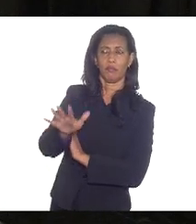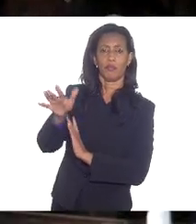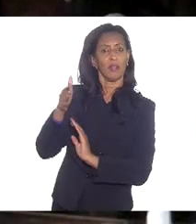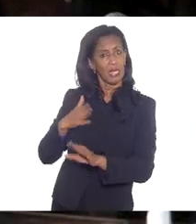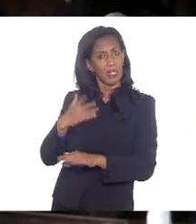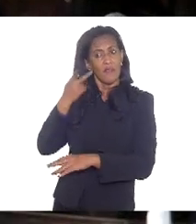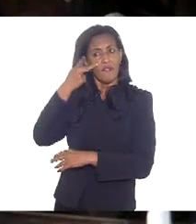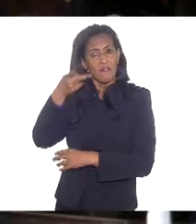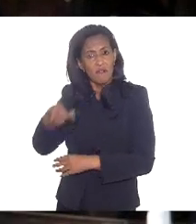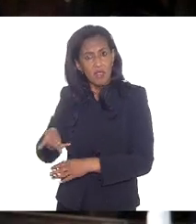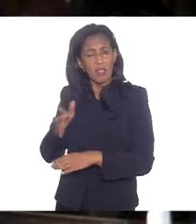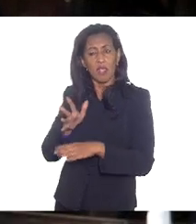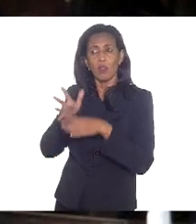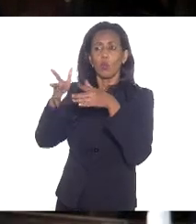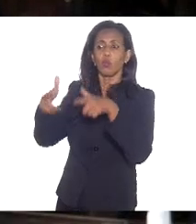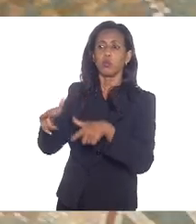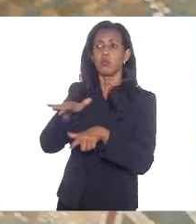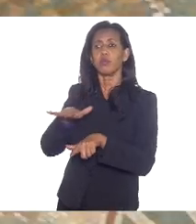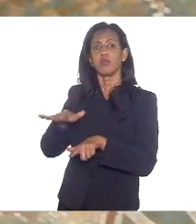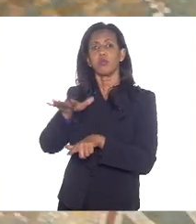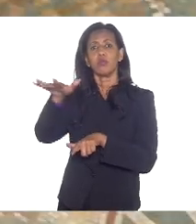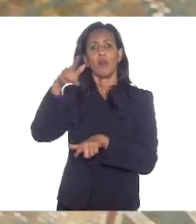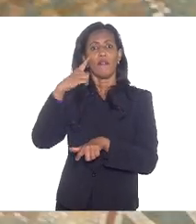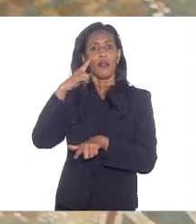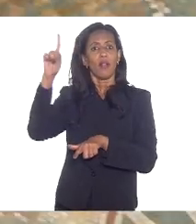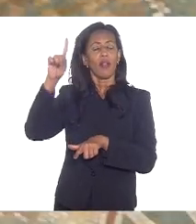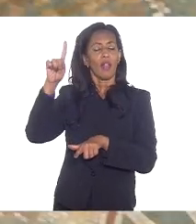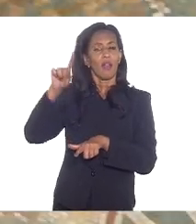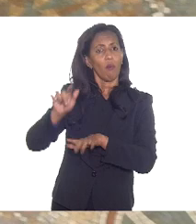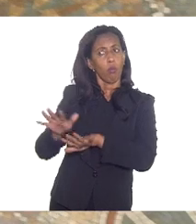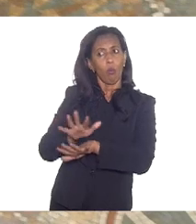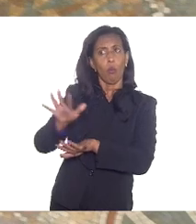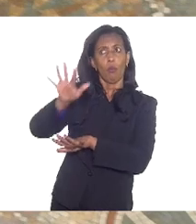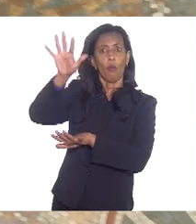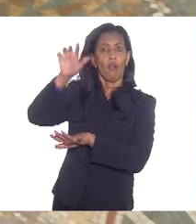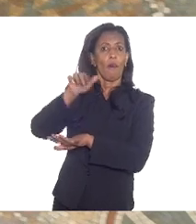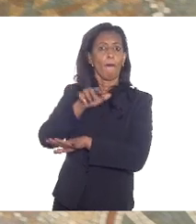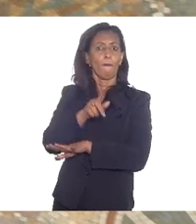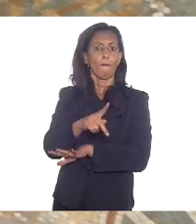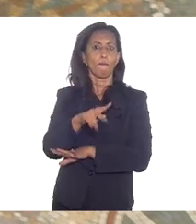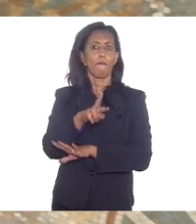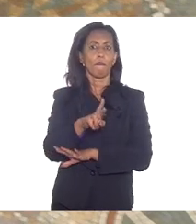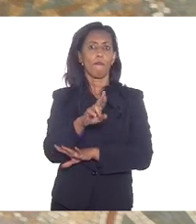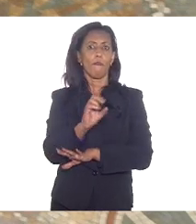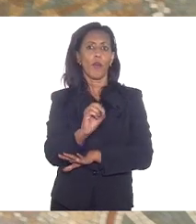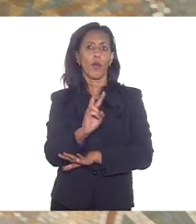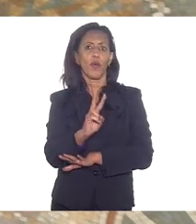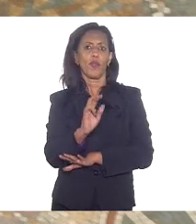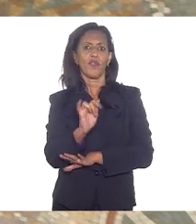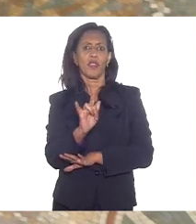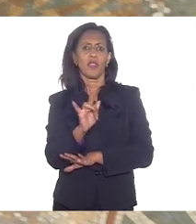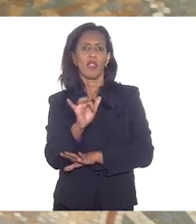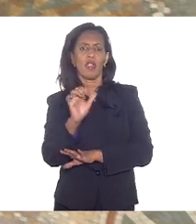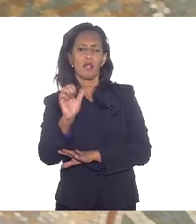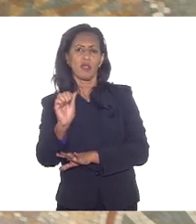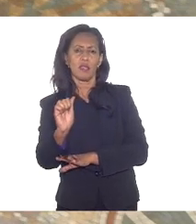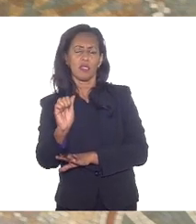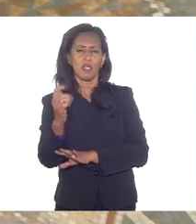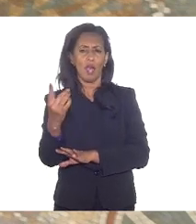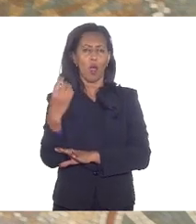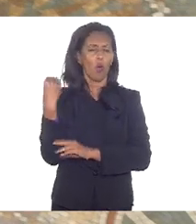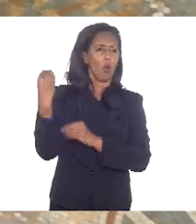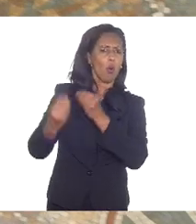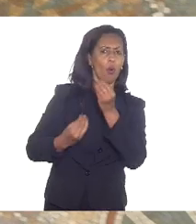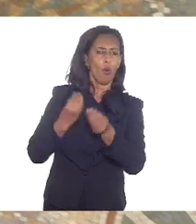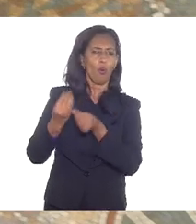dúvida nenhuma, a visita ao Morro da Providência nessa última segunda-feira mostrou para a gente o quanto que o recenseamento, o